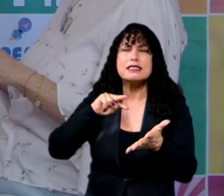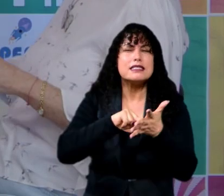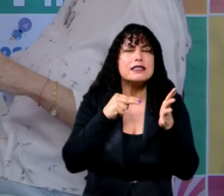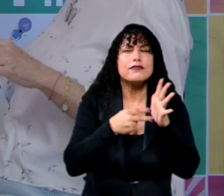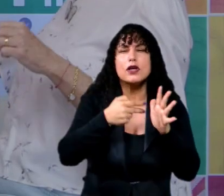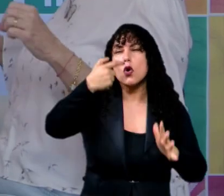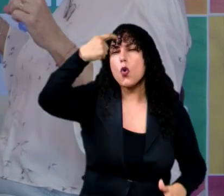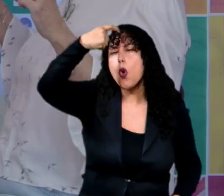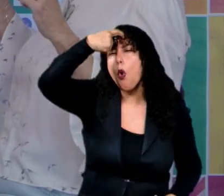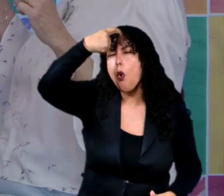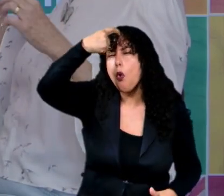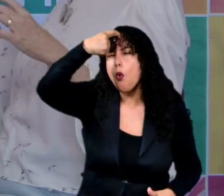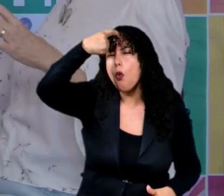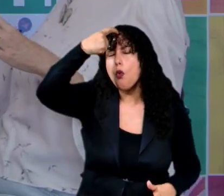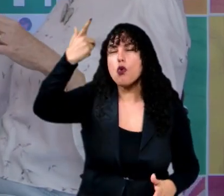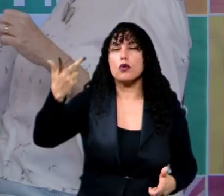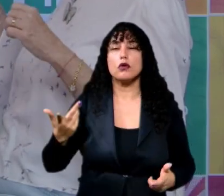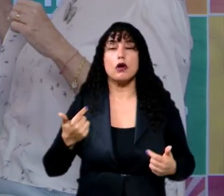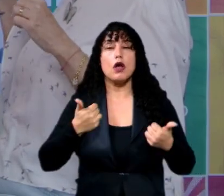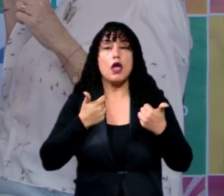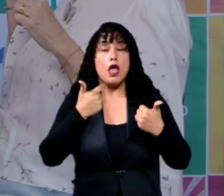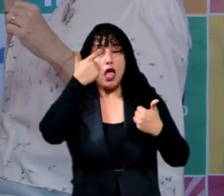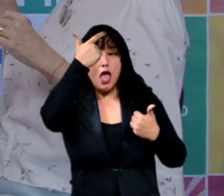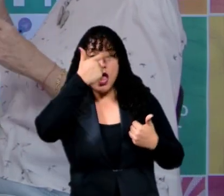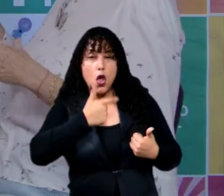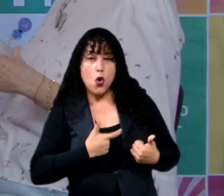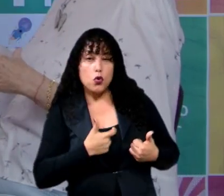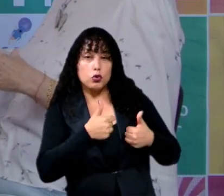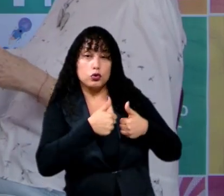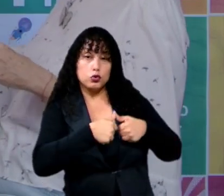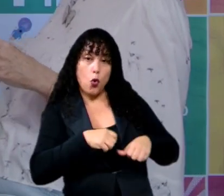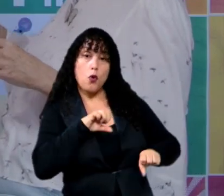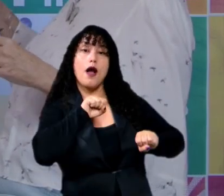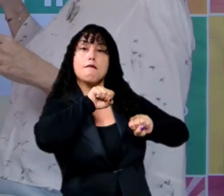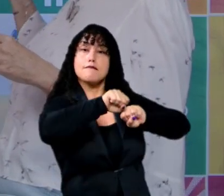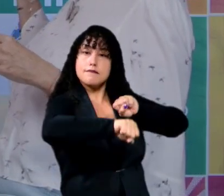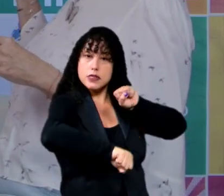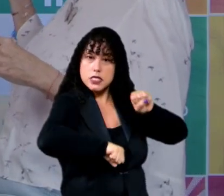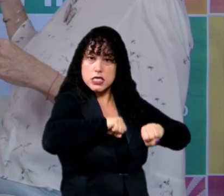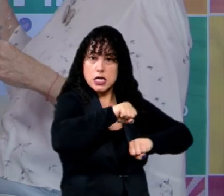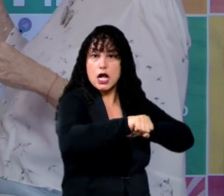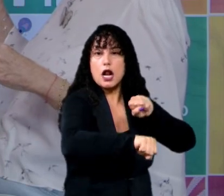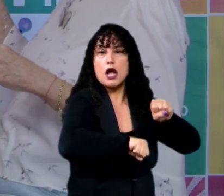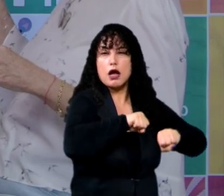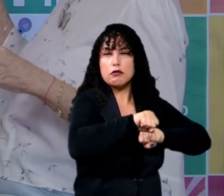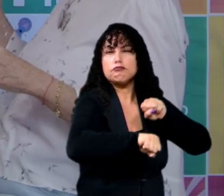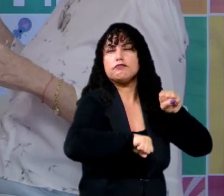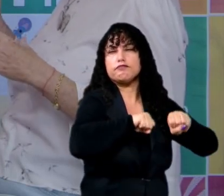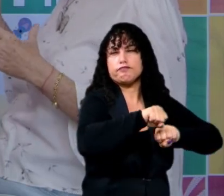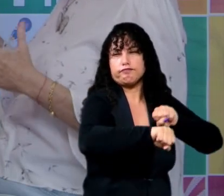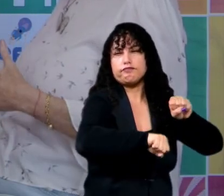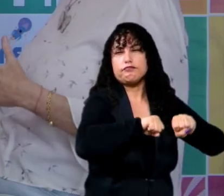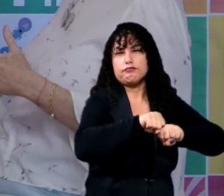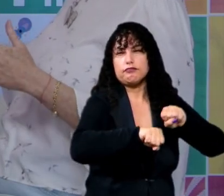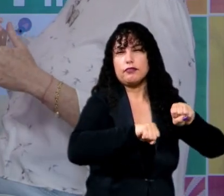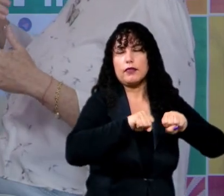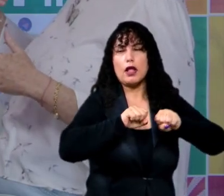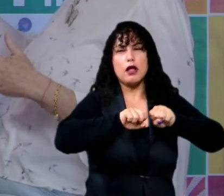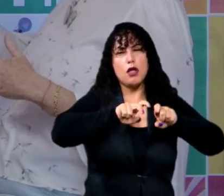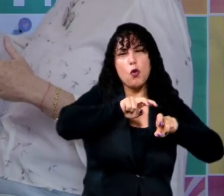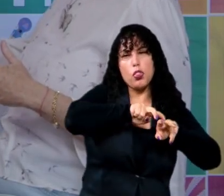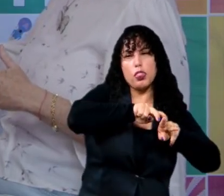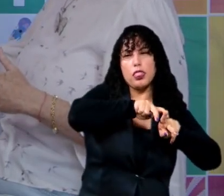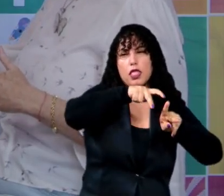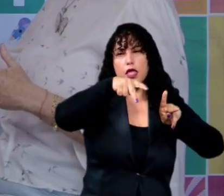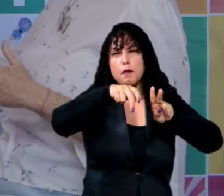consciência? Eu estou na minha bicicleta e desci da